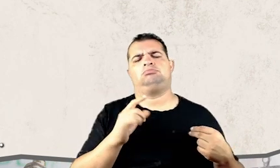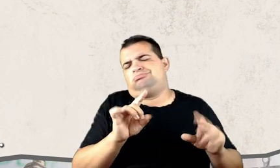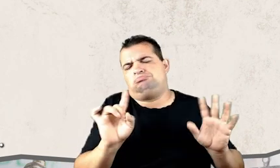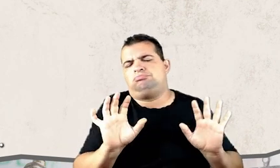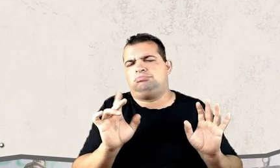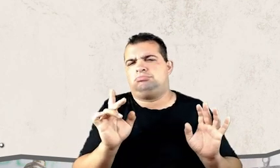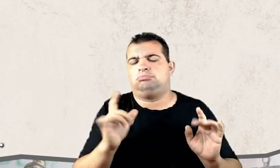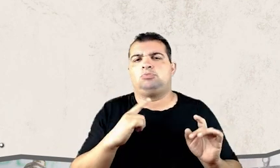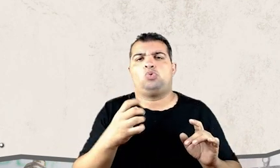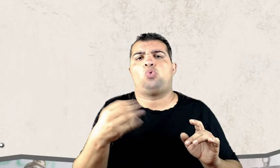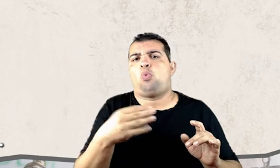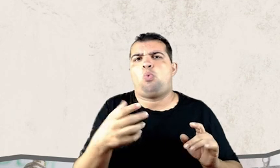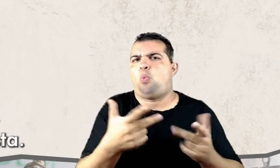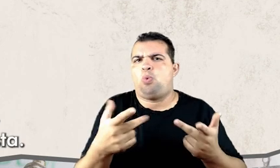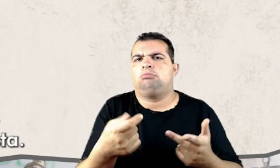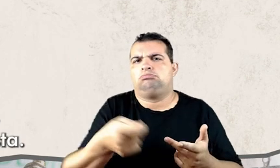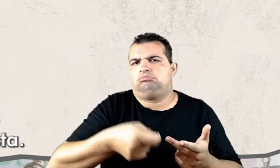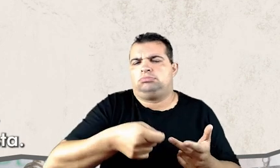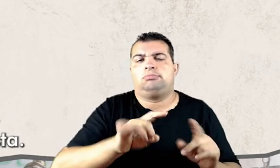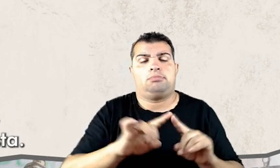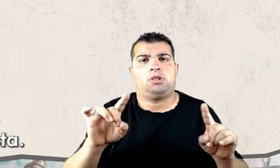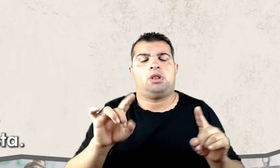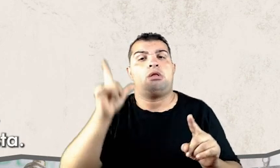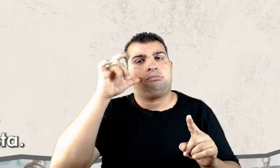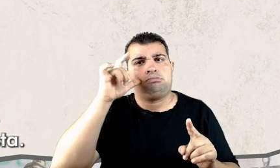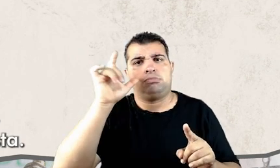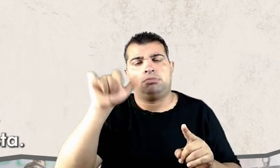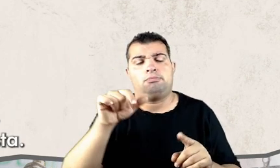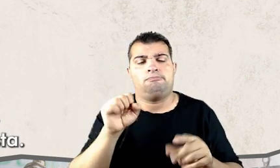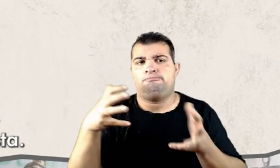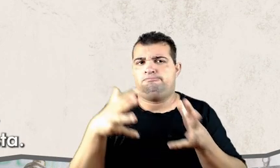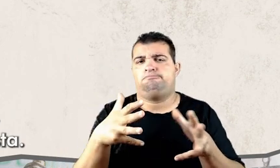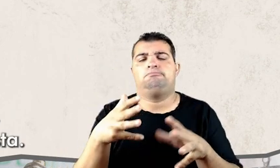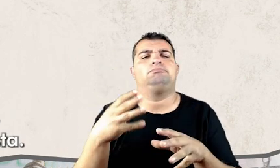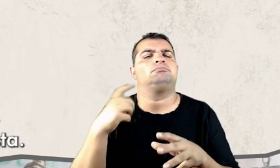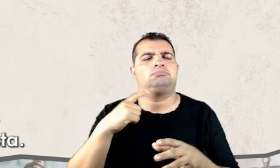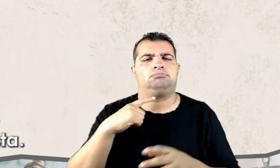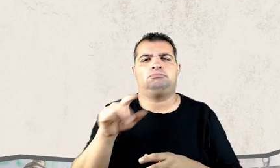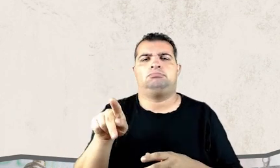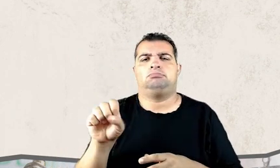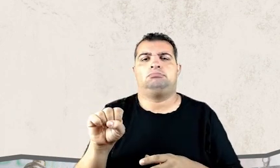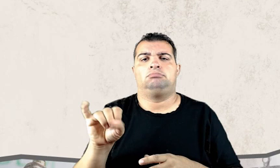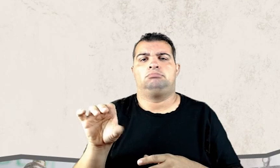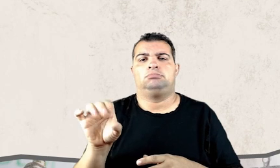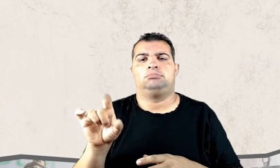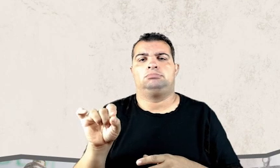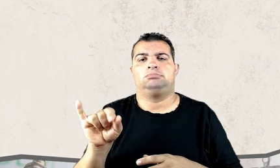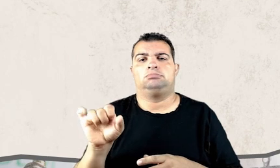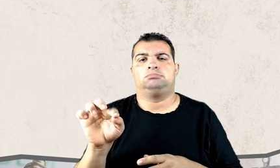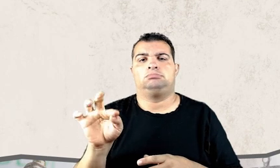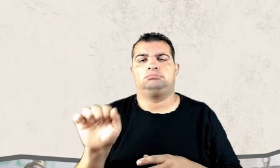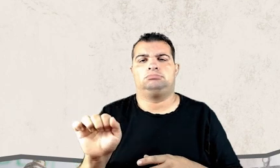tem novos impostos. Mas, de qualquer maneira, a intenção era virar psicologista. Isto para